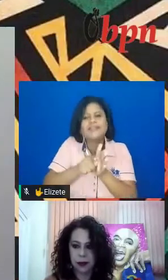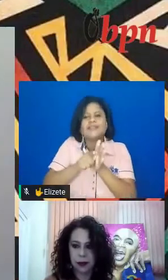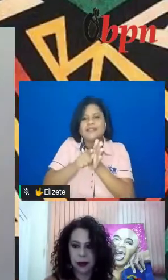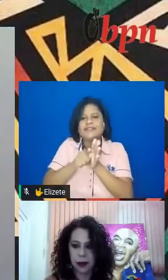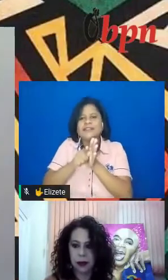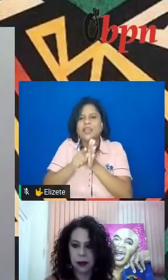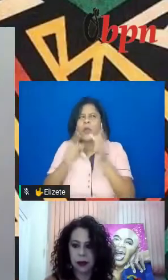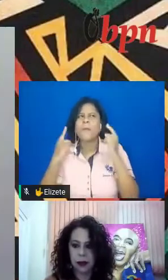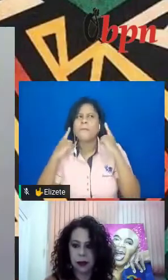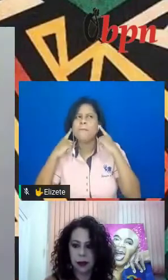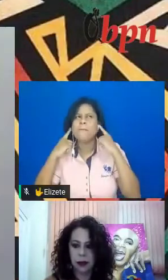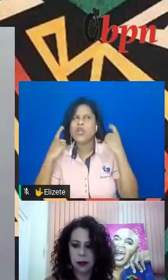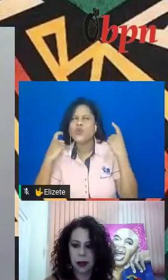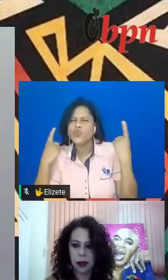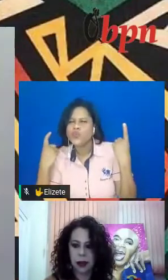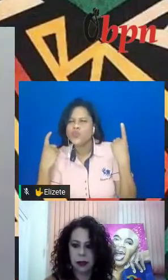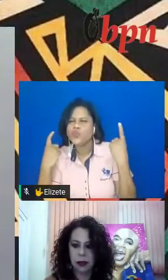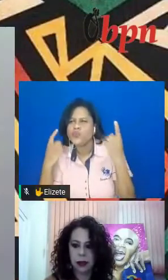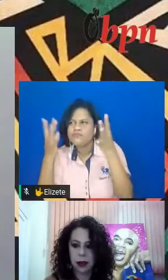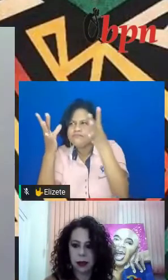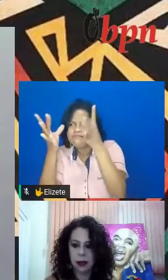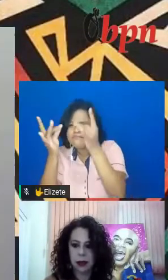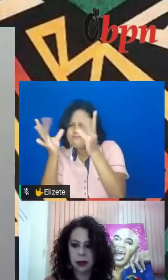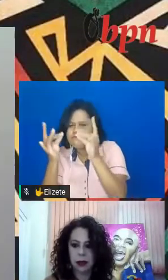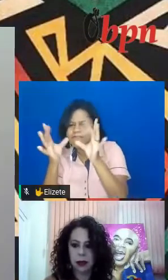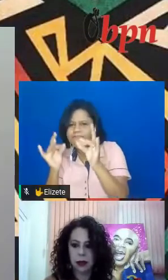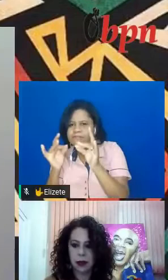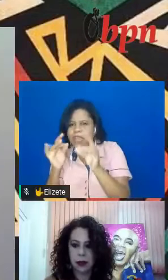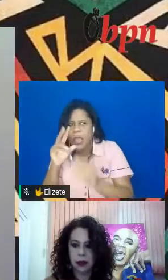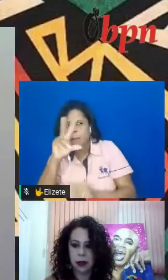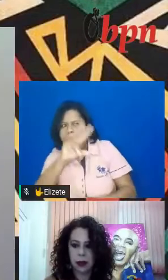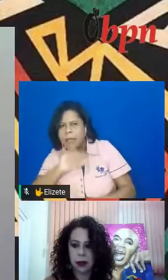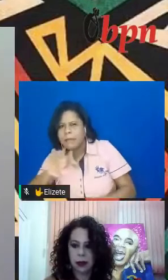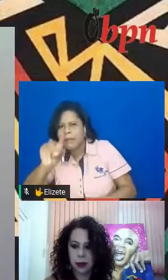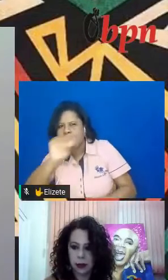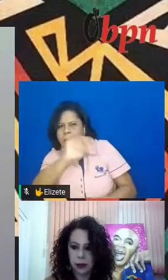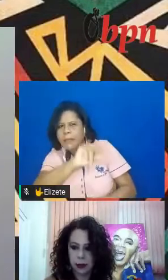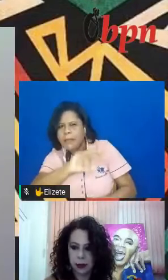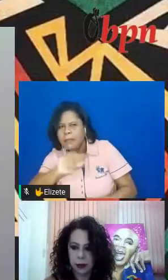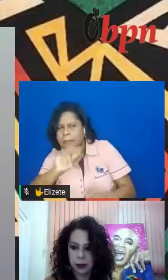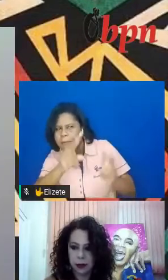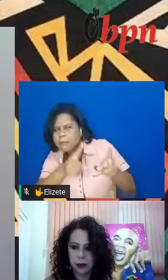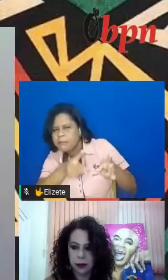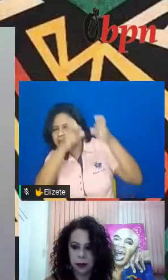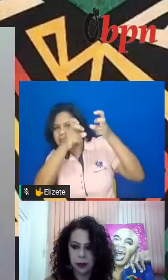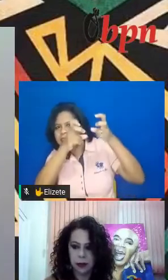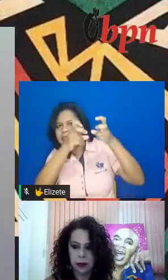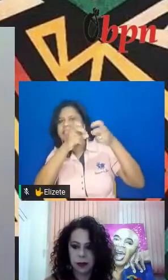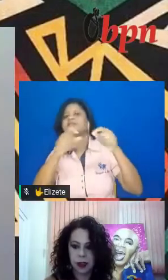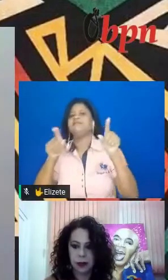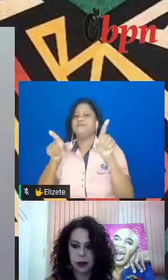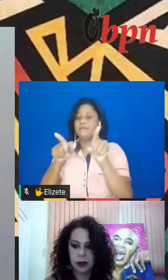ruído, escuta a fala das pessoas, preste atenção